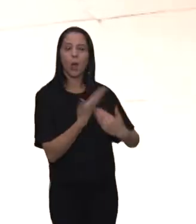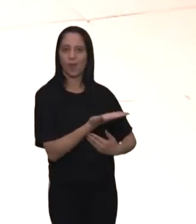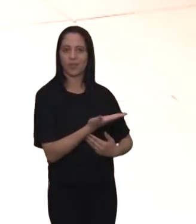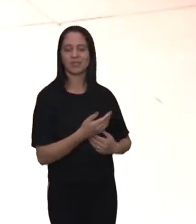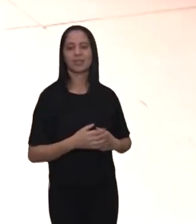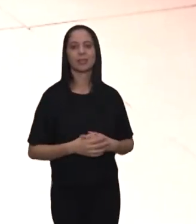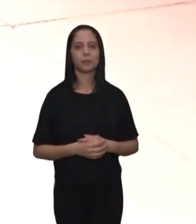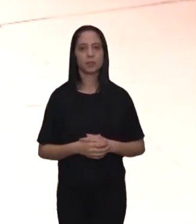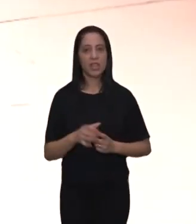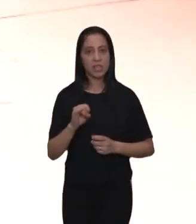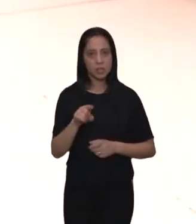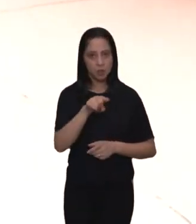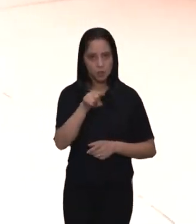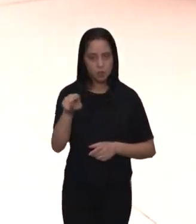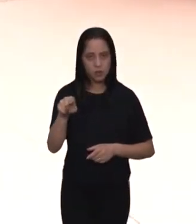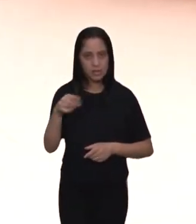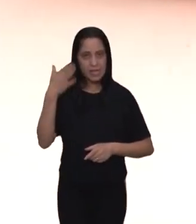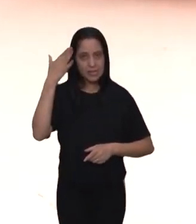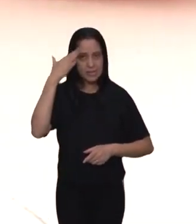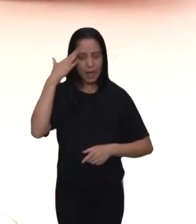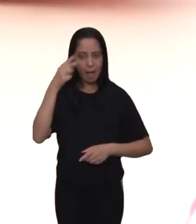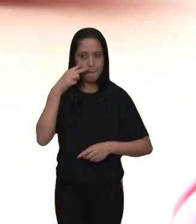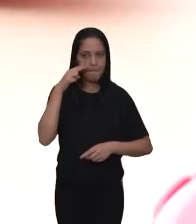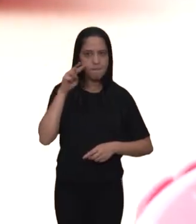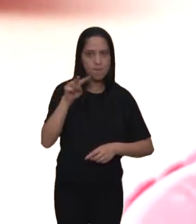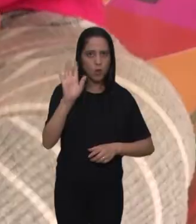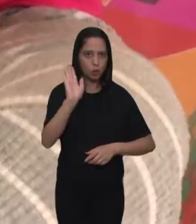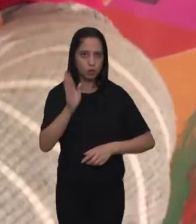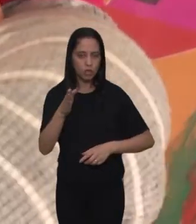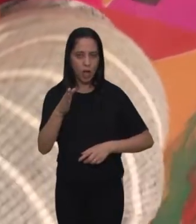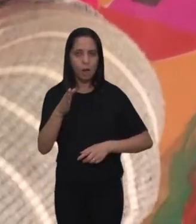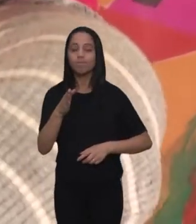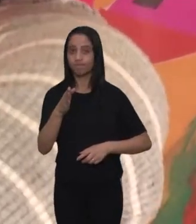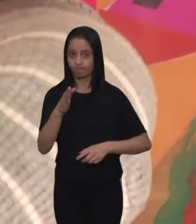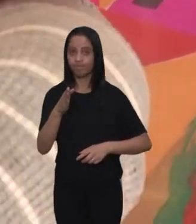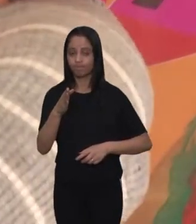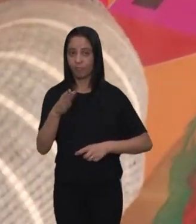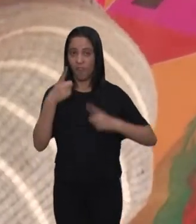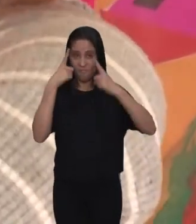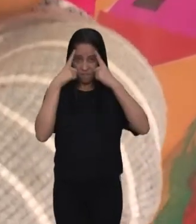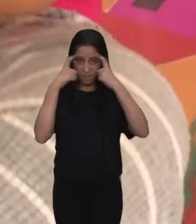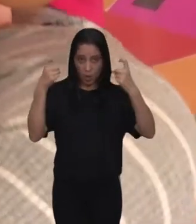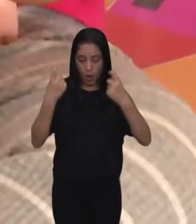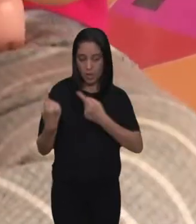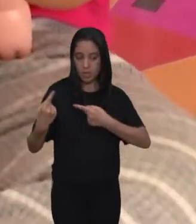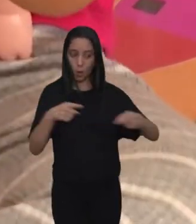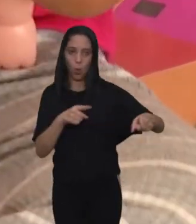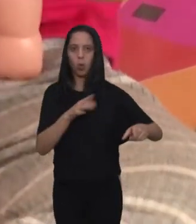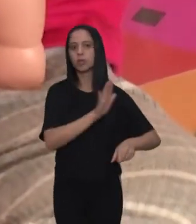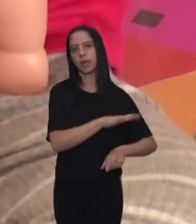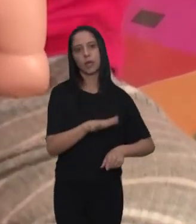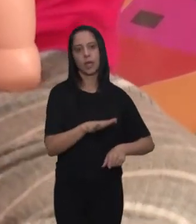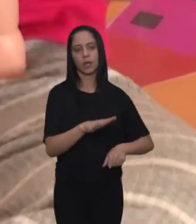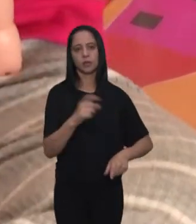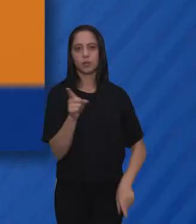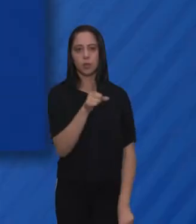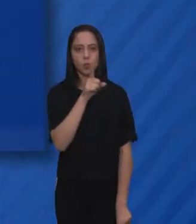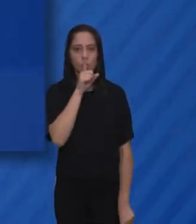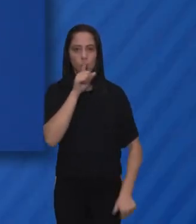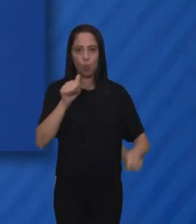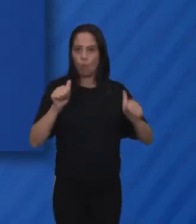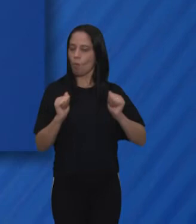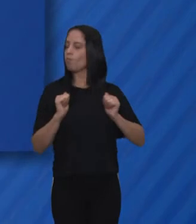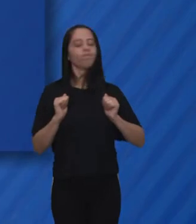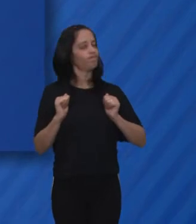abertura e se você presenciou sabe de alguma situação que coloca em risco a integridade de uma criança não